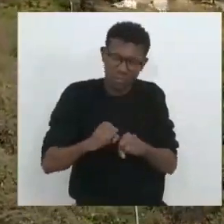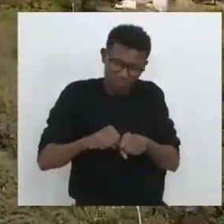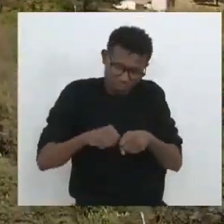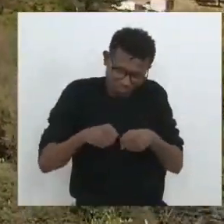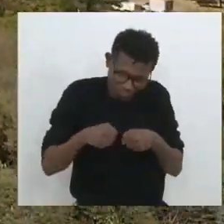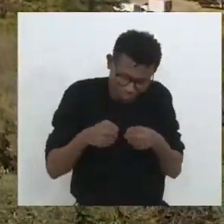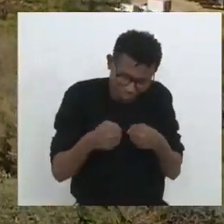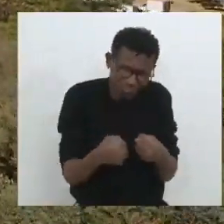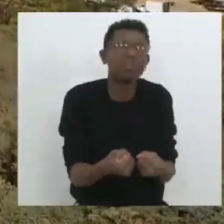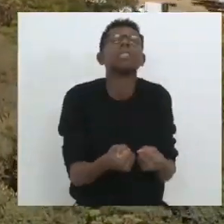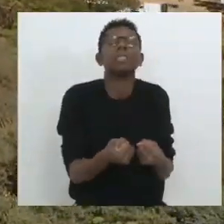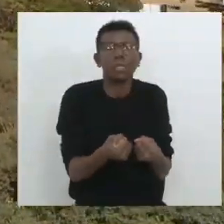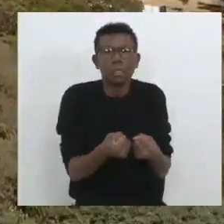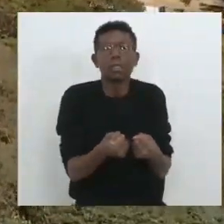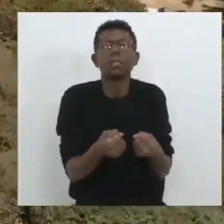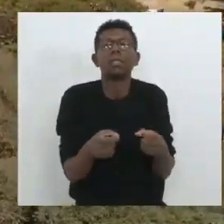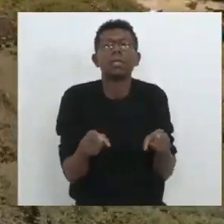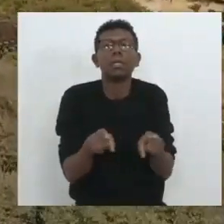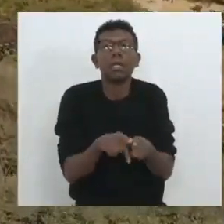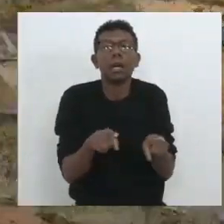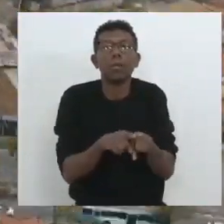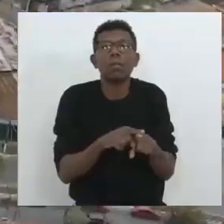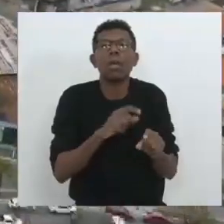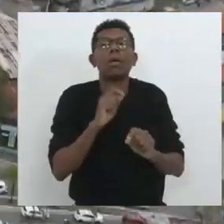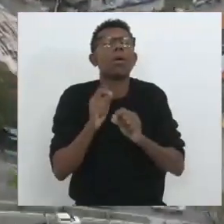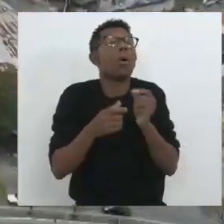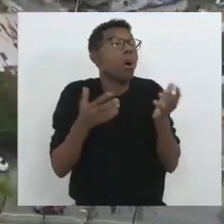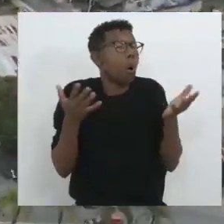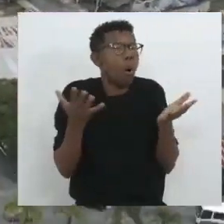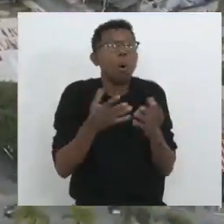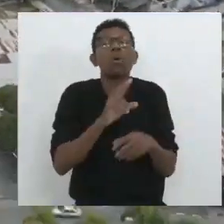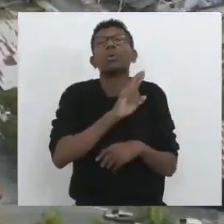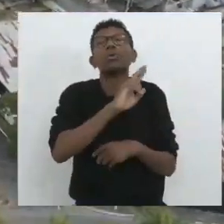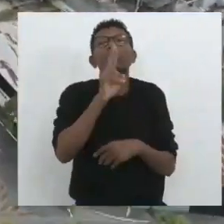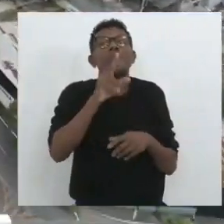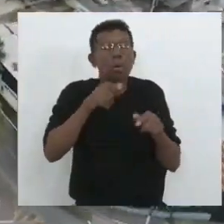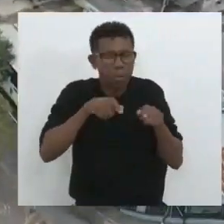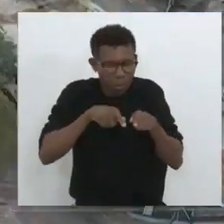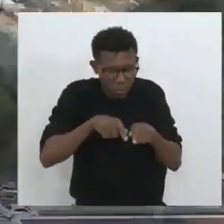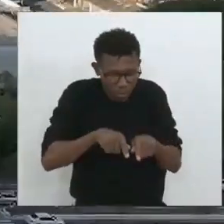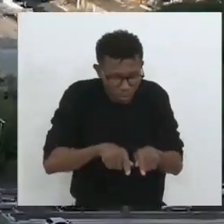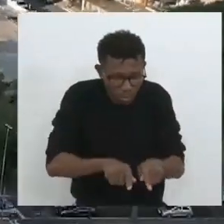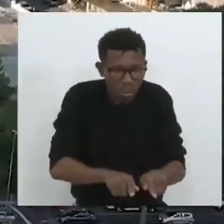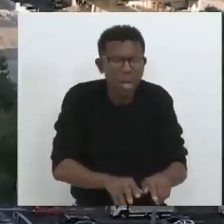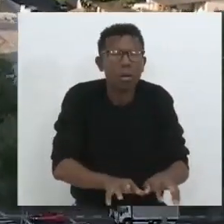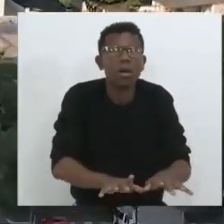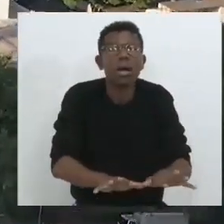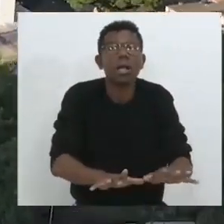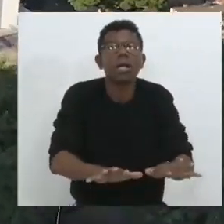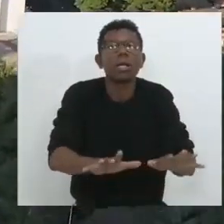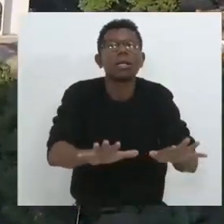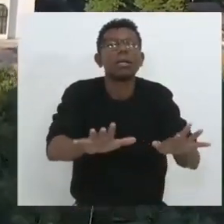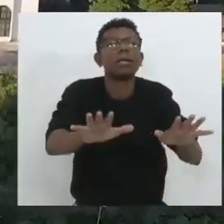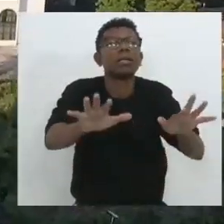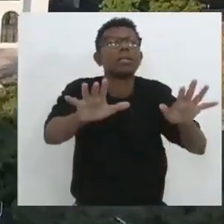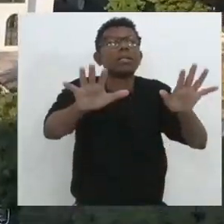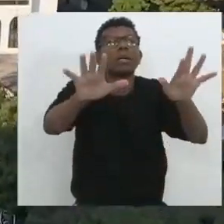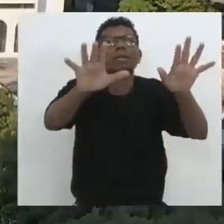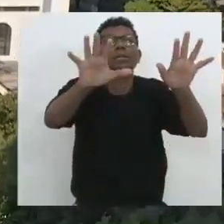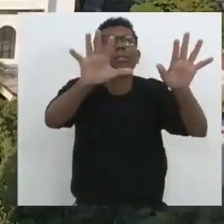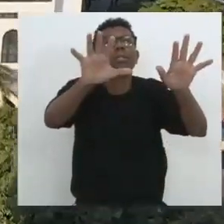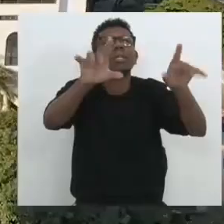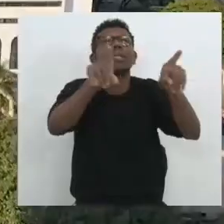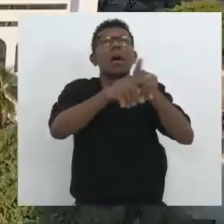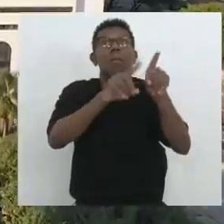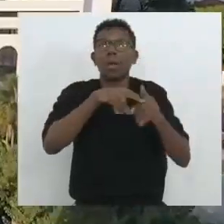Labor singem hoje o teu nome barulhos que segu por seu